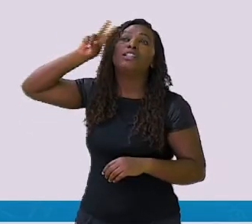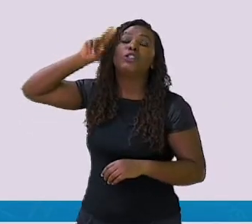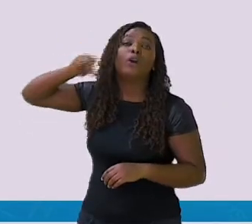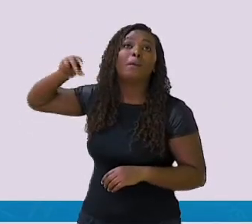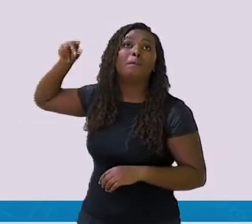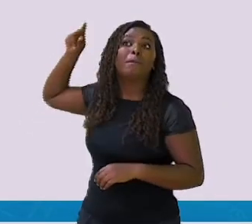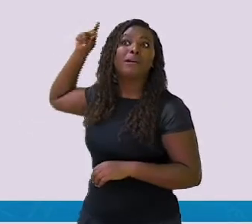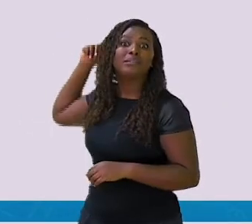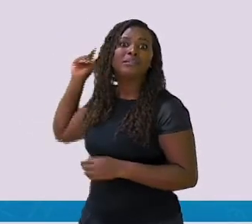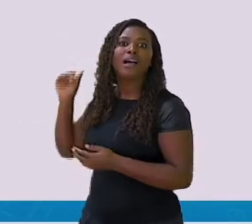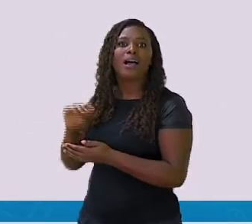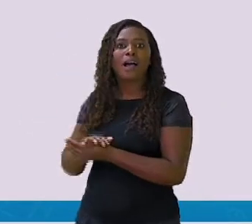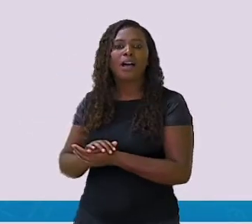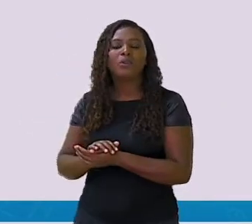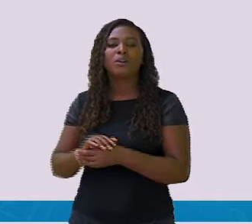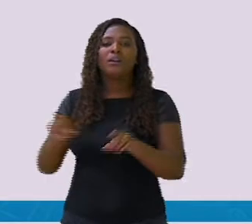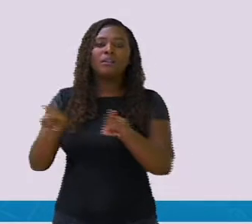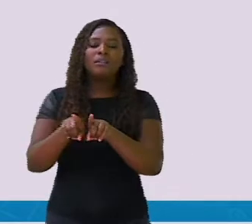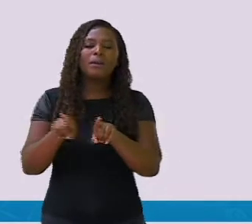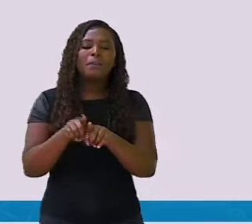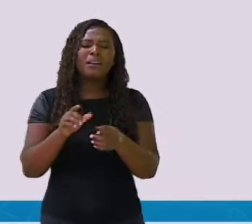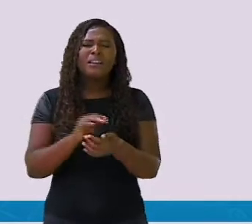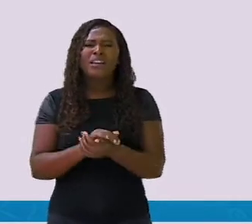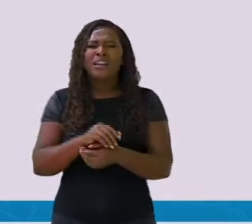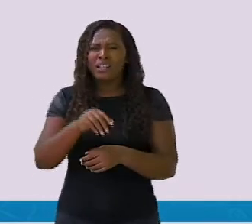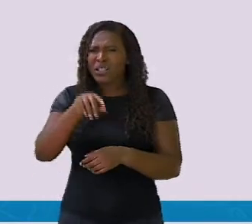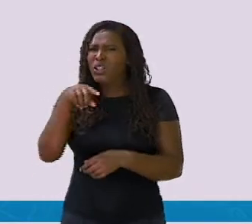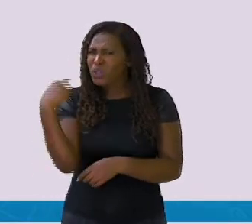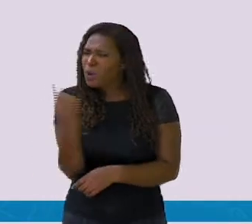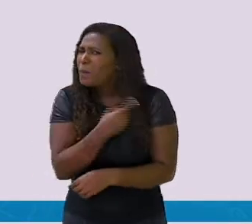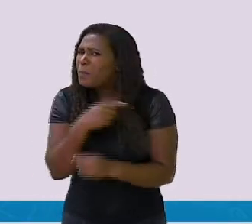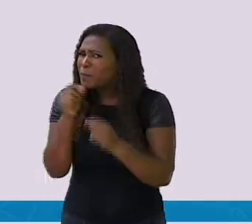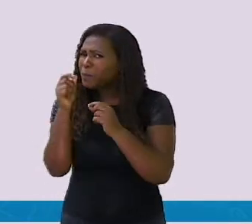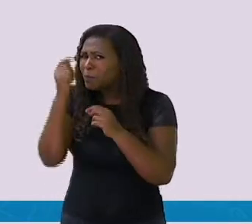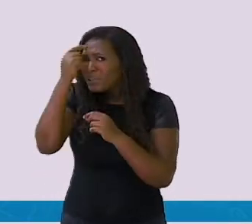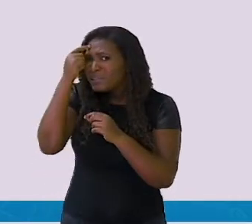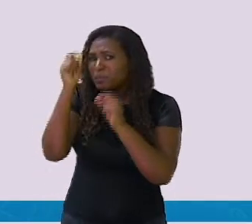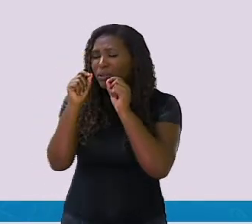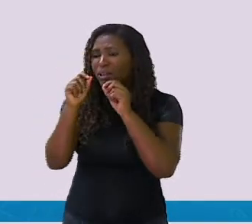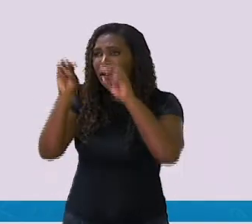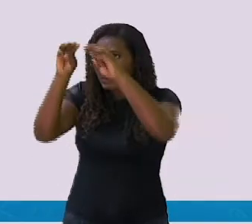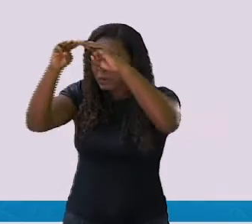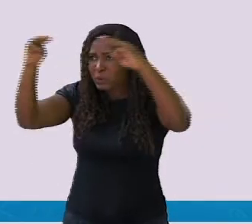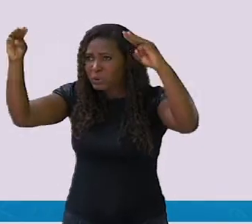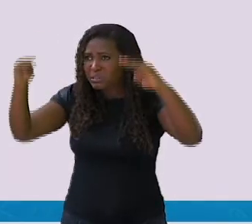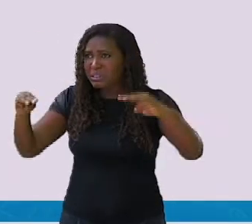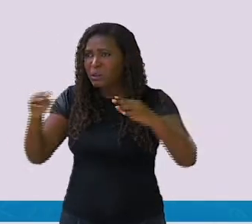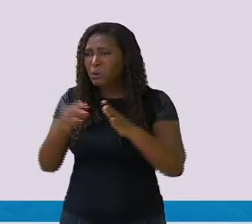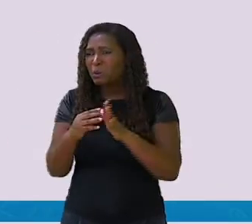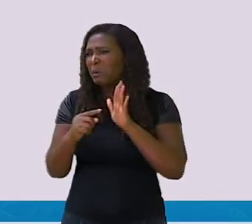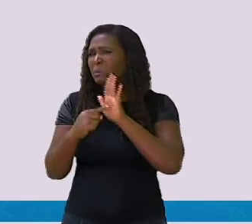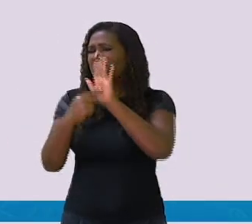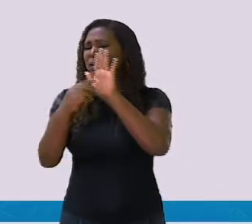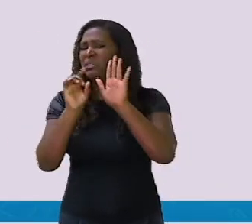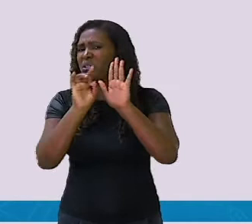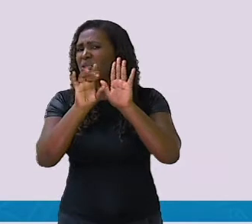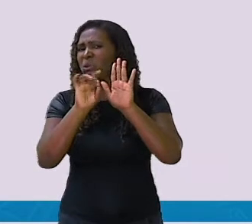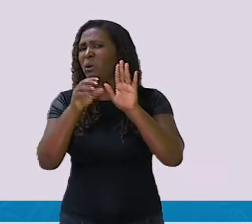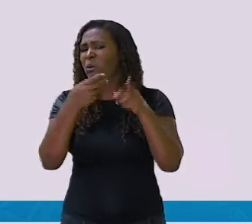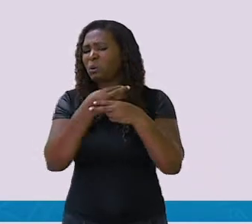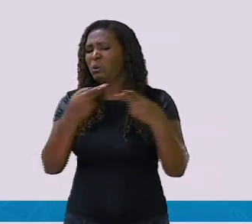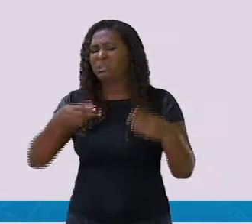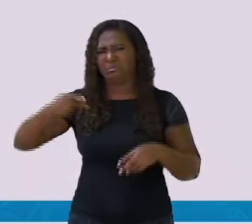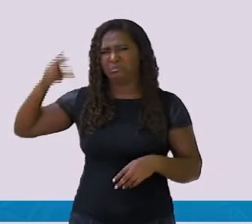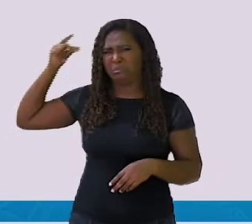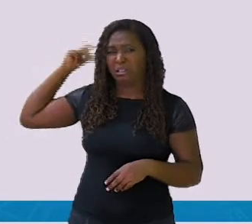só coisas antigas. E viu como nessa lei a gente tem variações de vários tipos. Então, ele